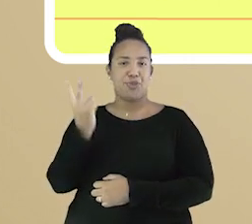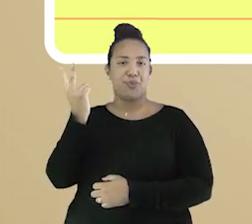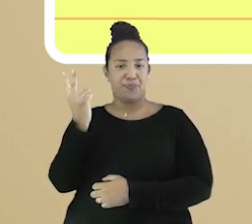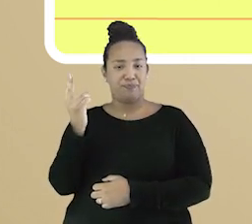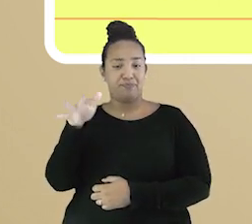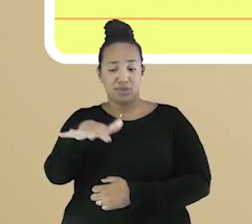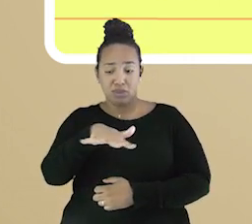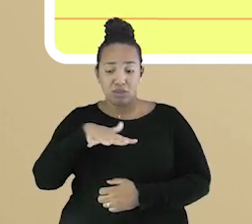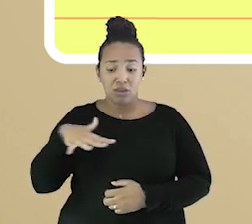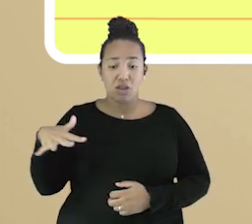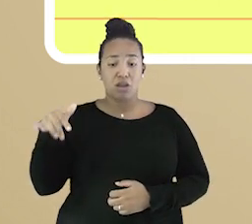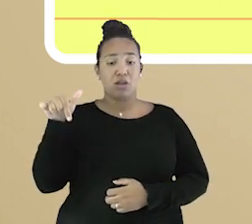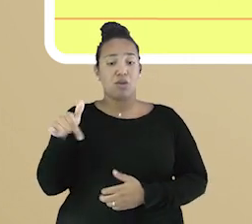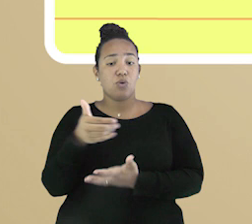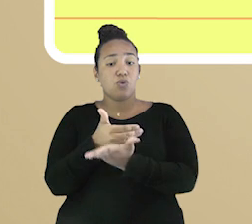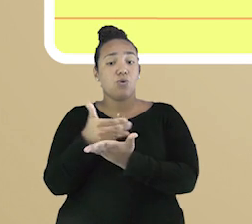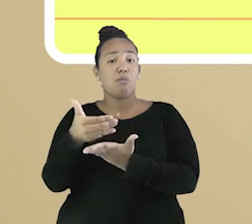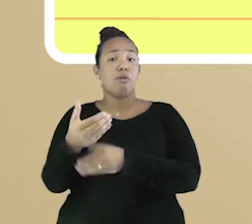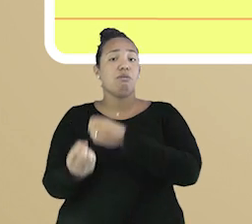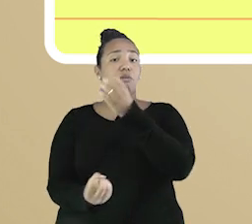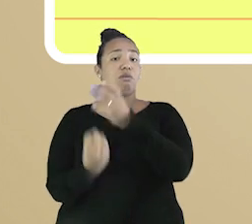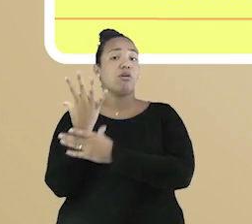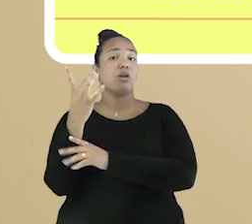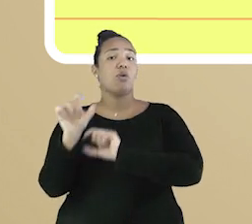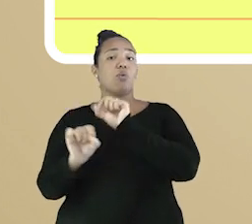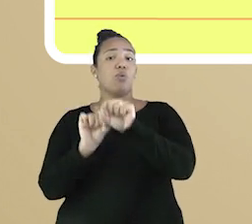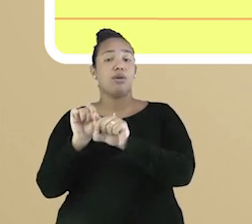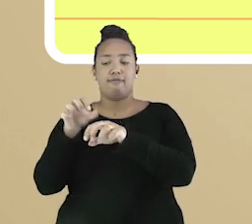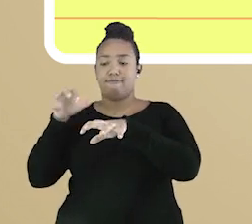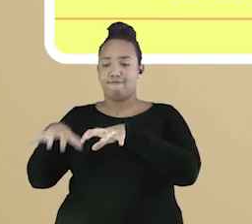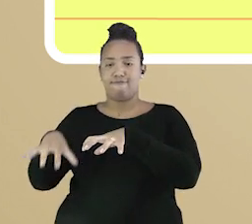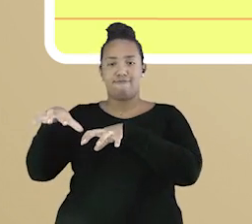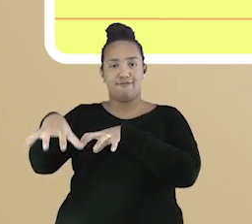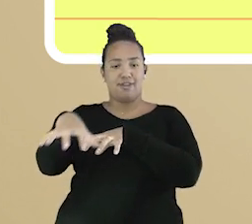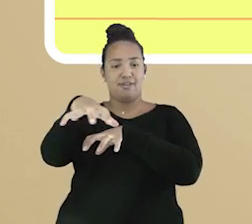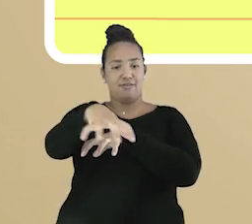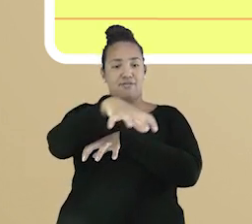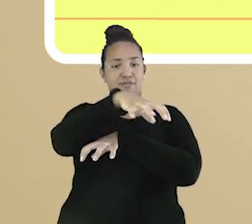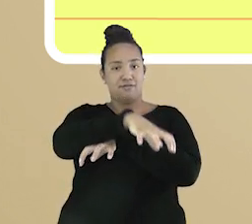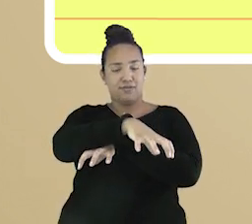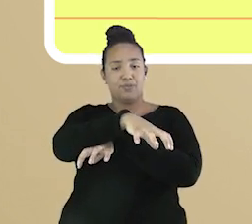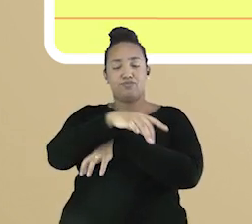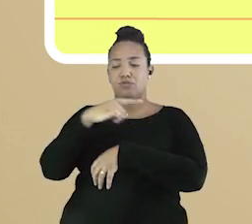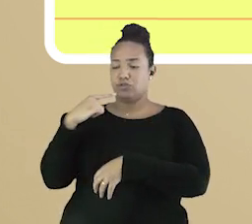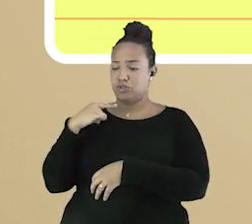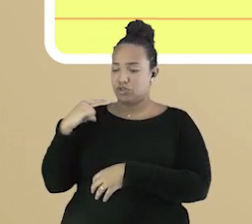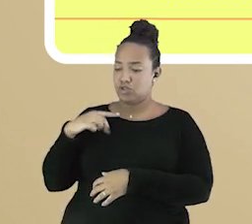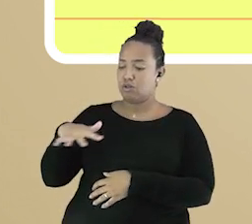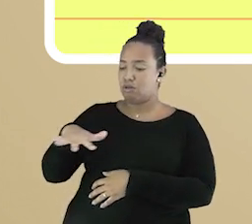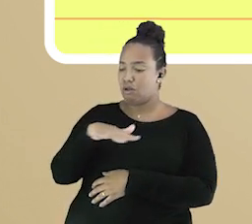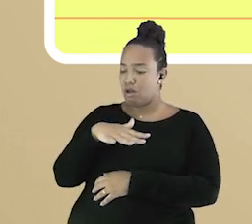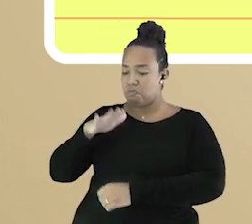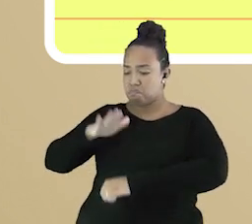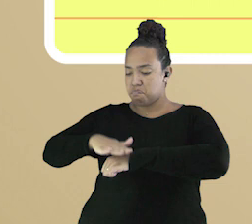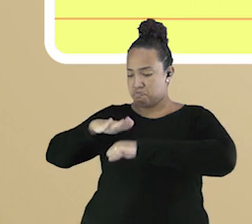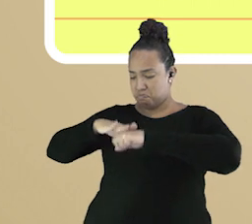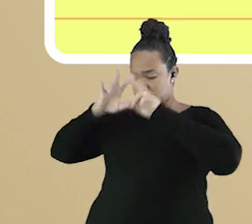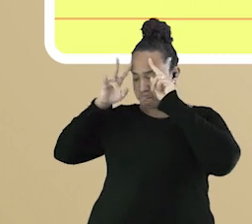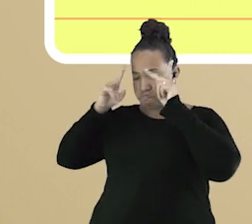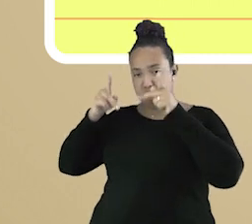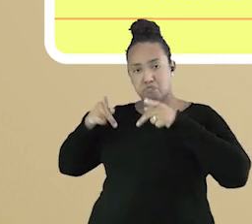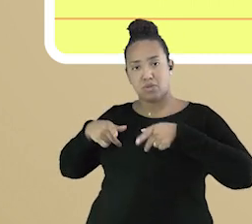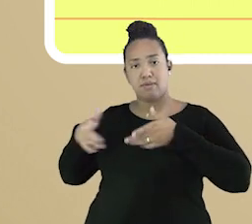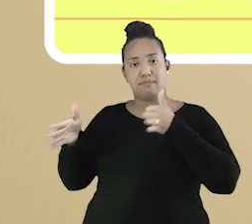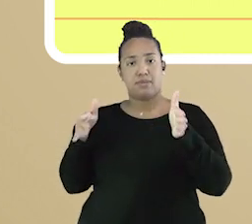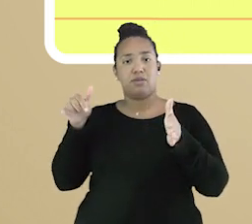nesse ambiente, começam a surgir os feudos, que eram grandes propriedades de terra autossustentáveis. E esse período